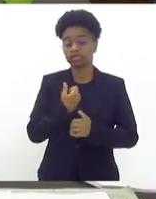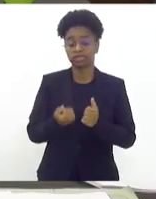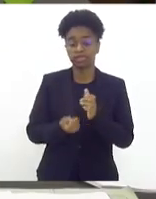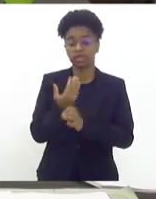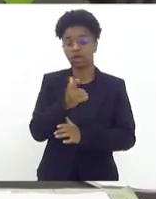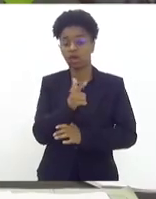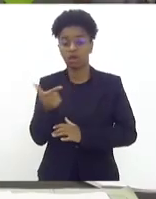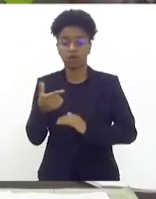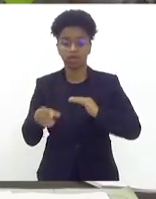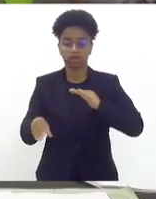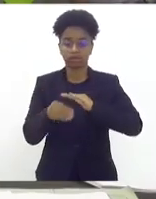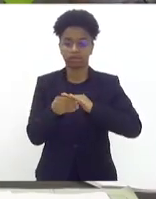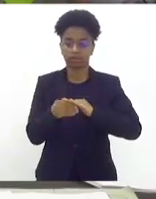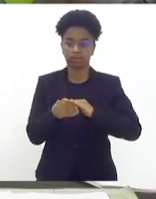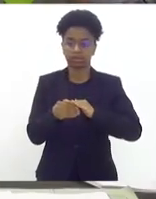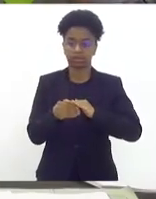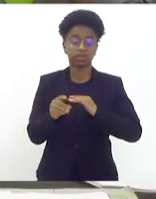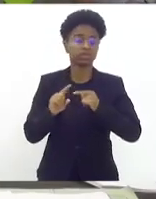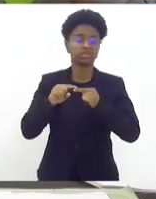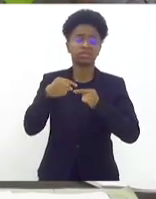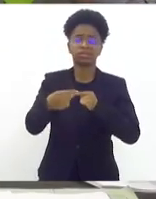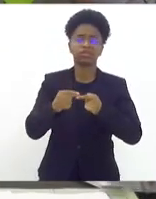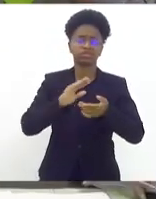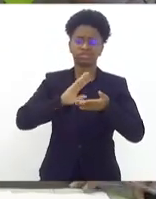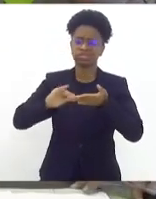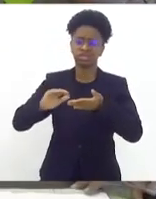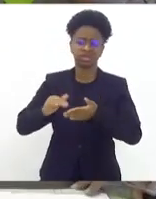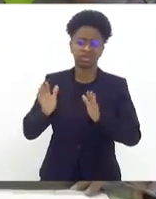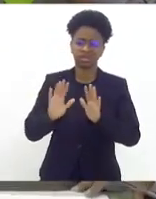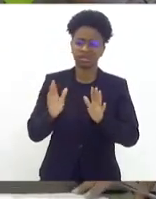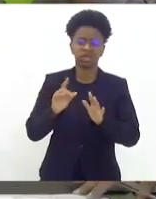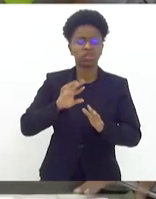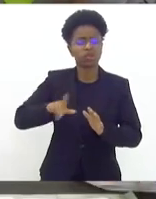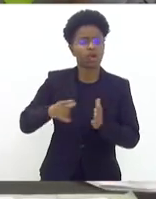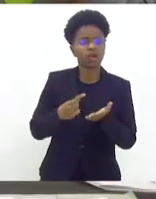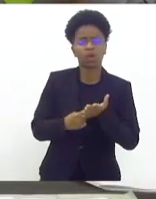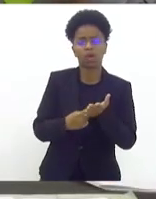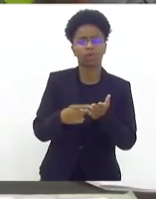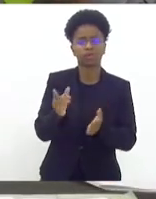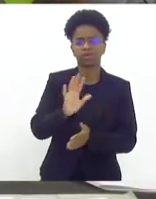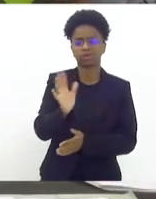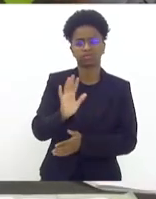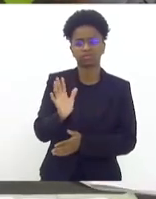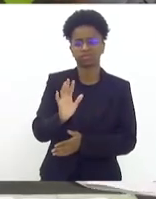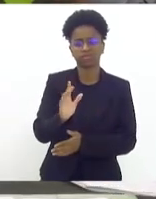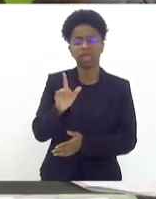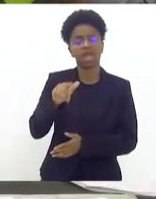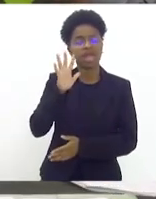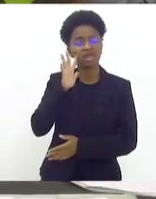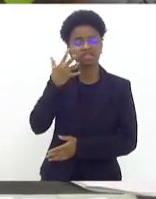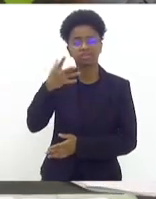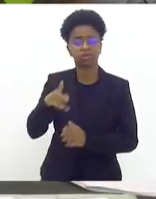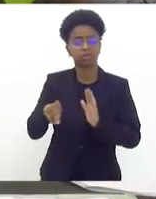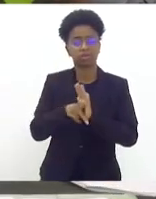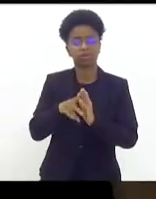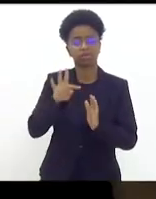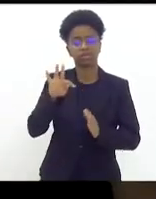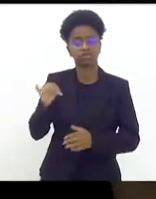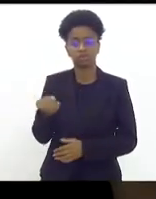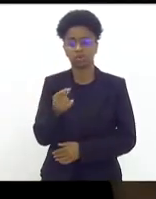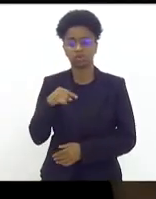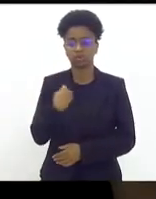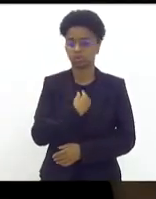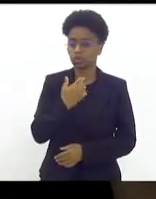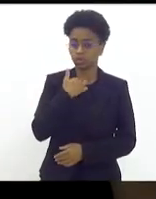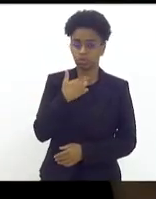rejeitada... O Mink em segunda, ele emenda, faz essa expressão. Não é que está combinado na casa, não. É, tem uma decisão do TJ que nós não podemos não dar pode